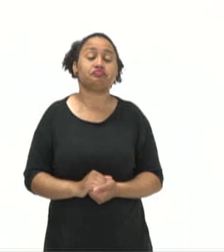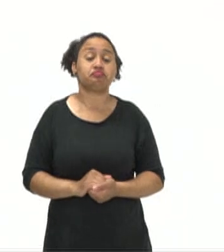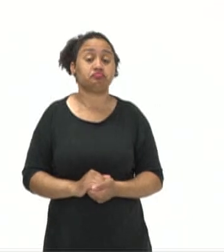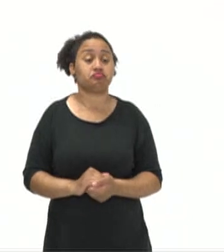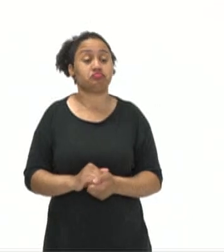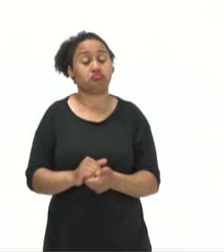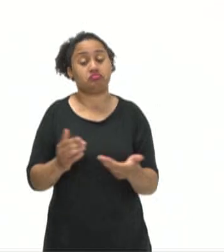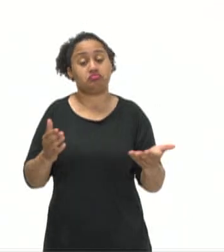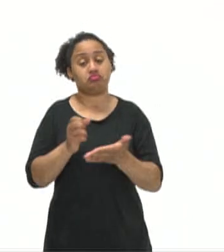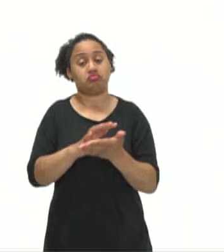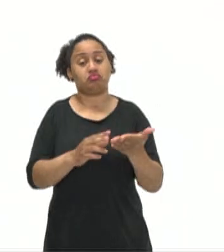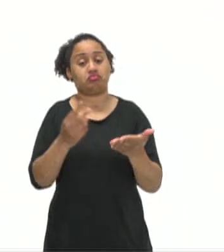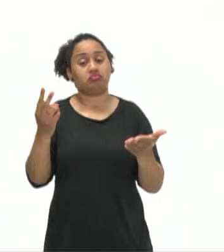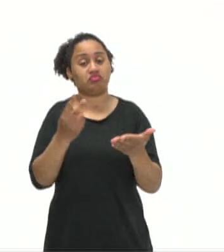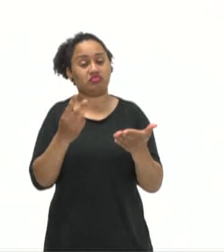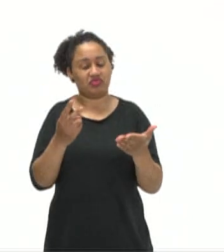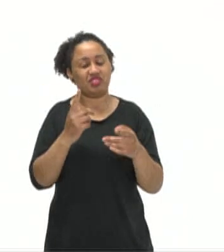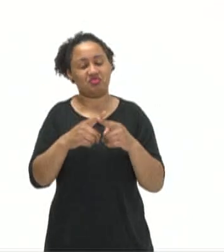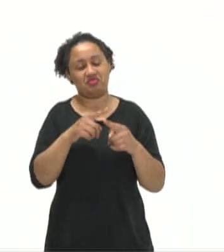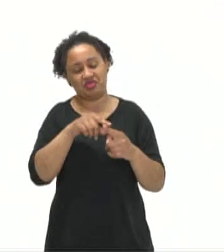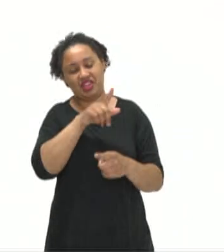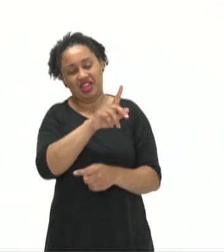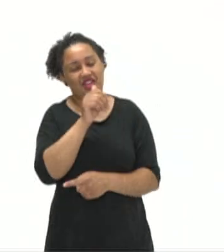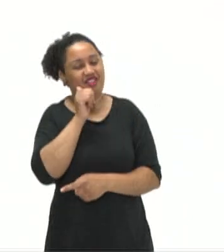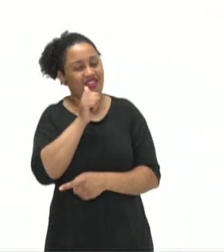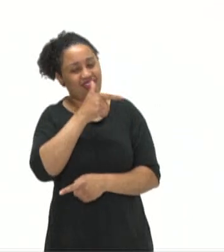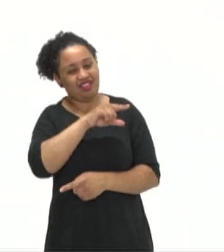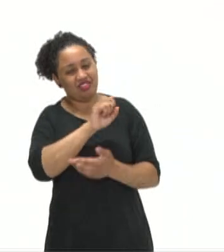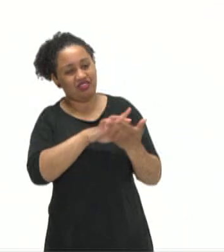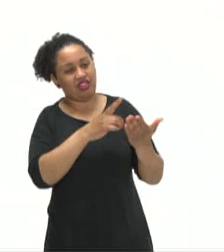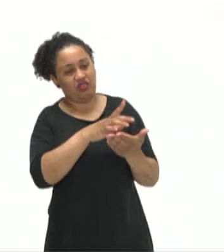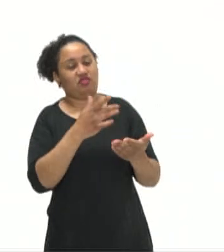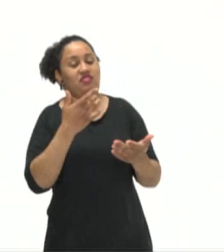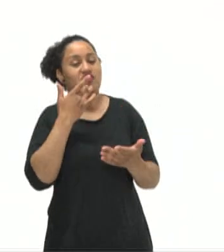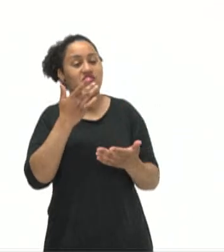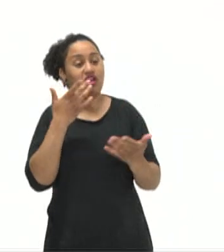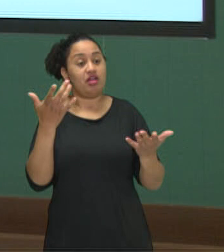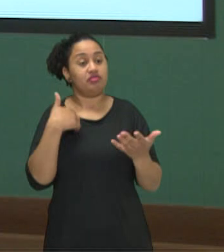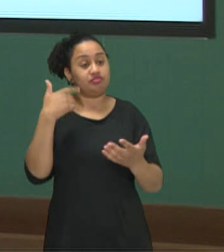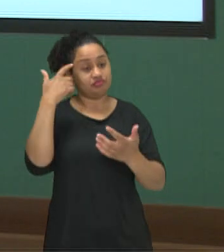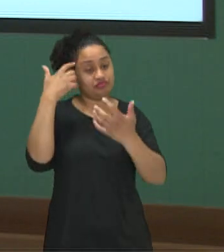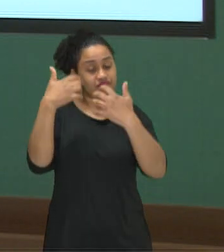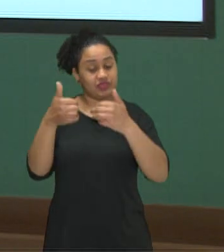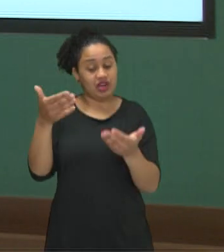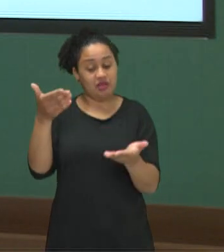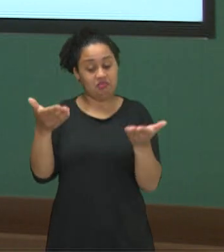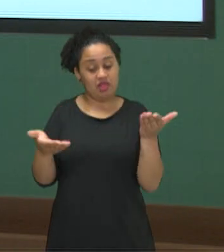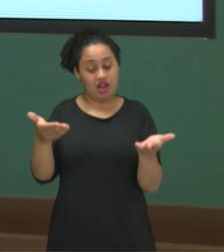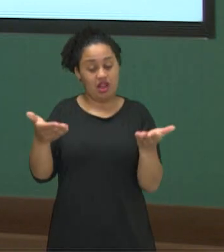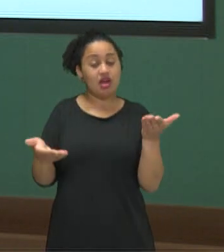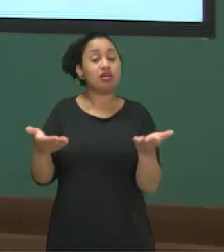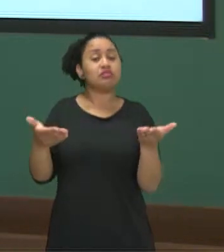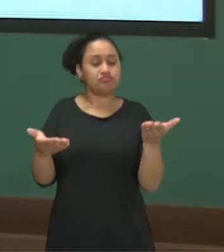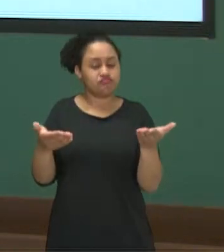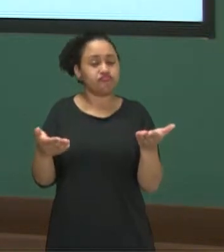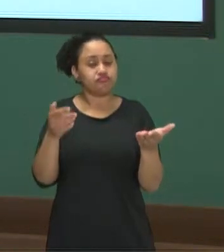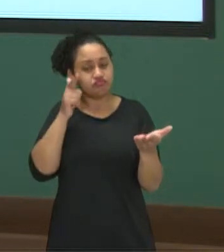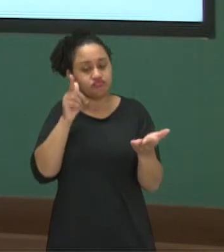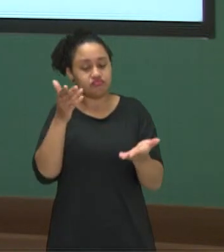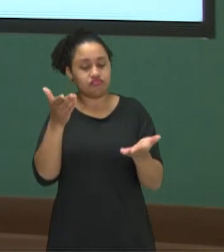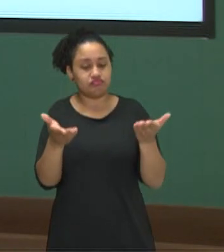Segundo exercício, já que o de Karina foi tranquilo, né? Vamos pensar então aqui de novo nas balanças, nos pratos aqui no